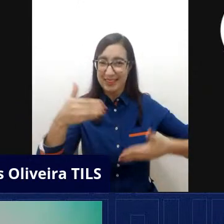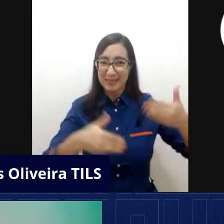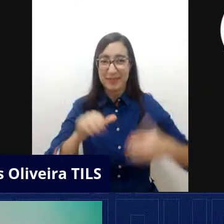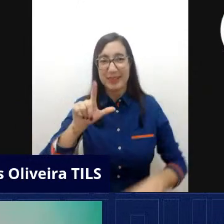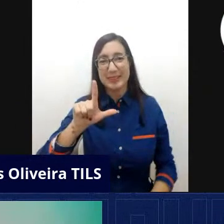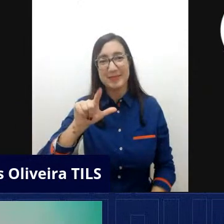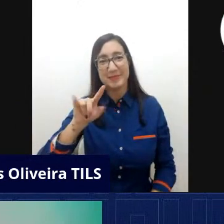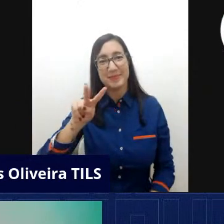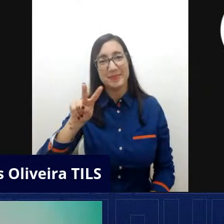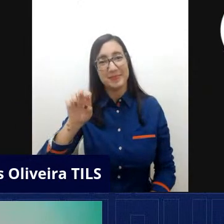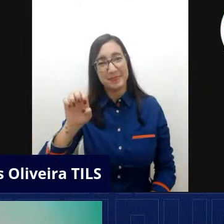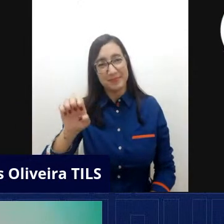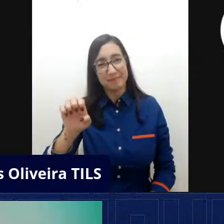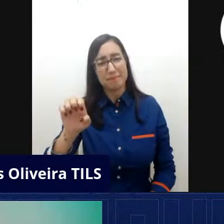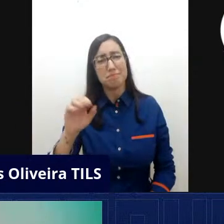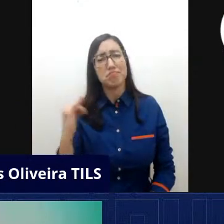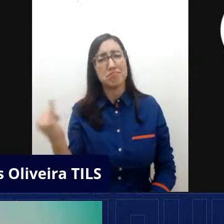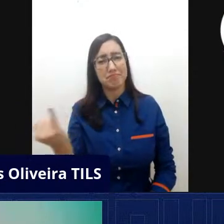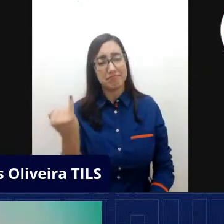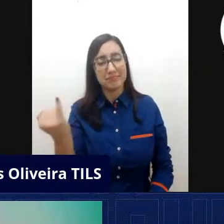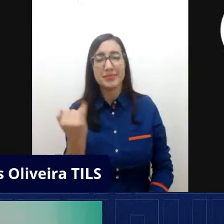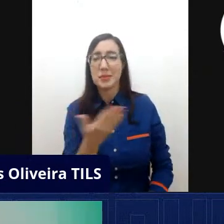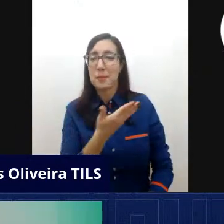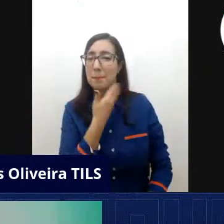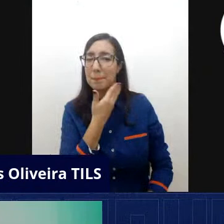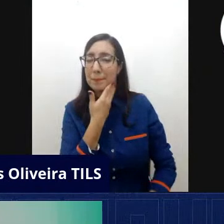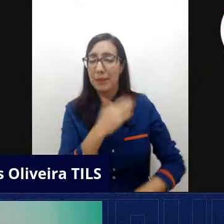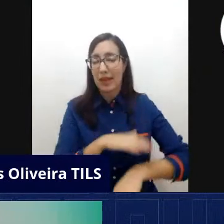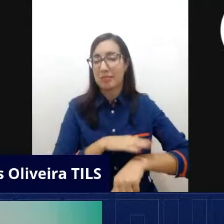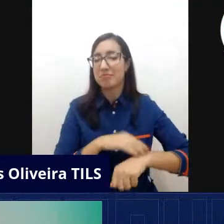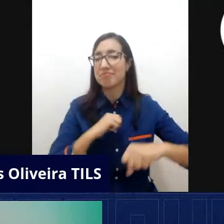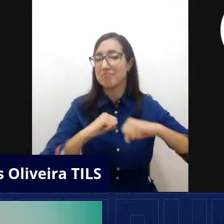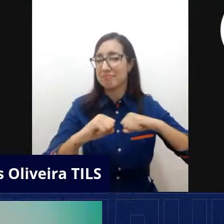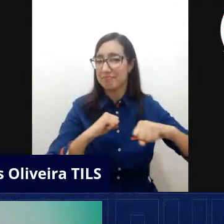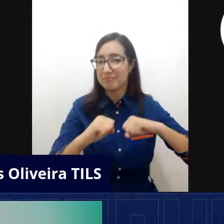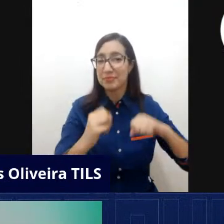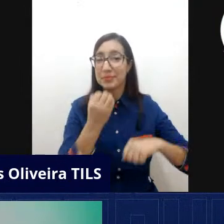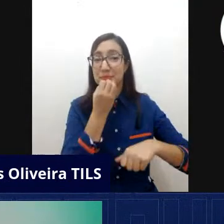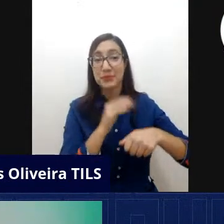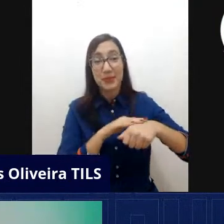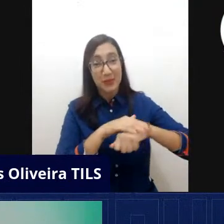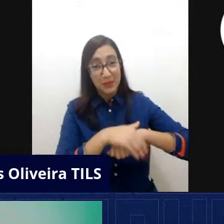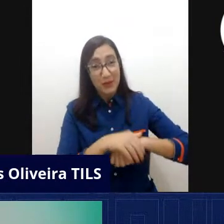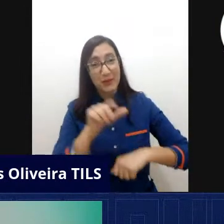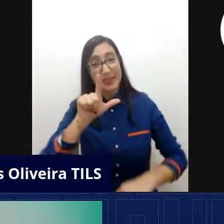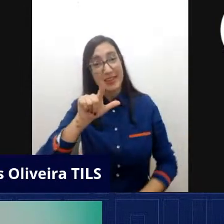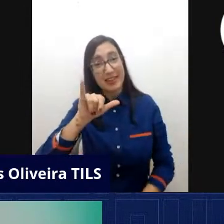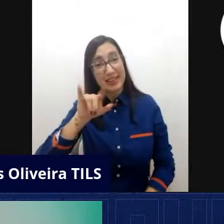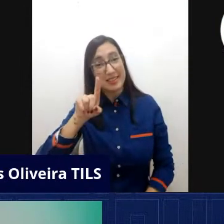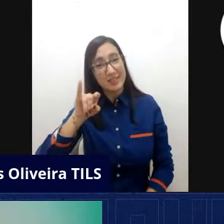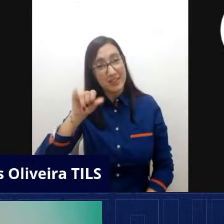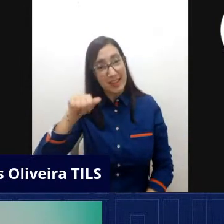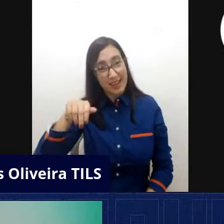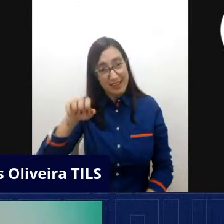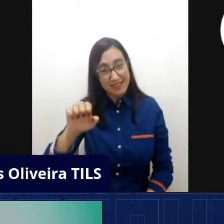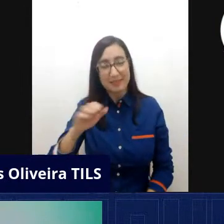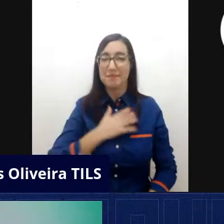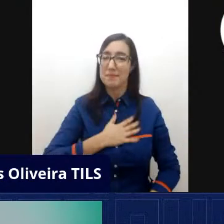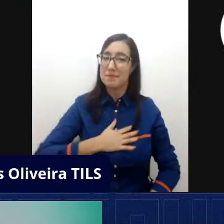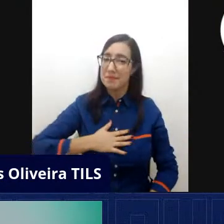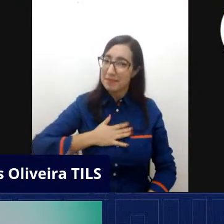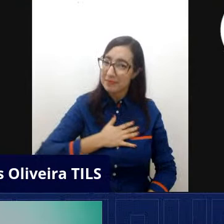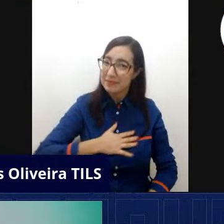live, fazer esse bate-papo. Boa noite, Lidiane, prazer, e desde já agradeço ao convite da Rural